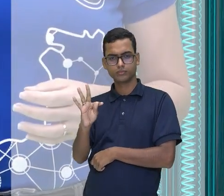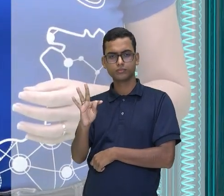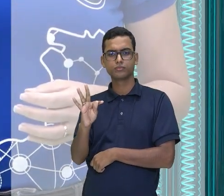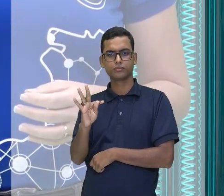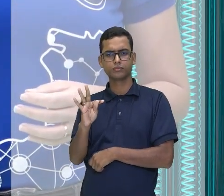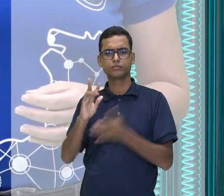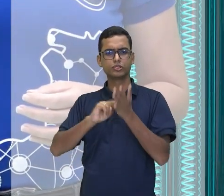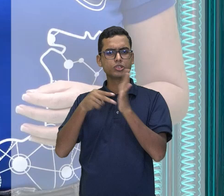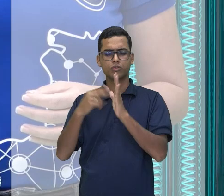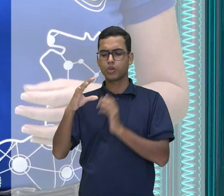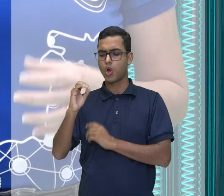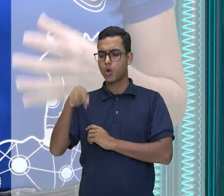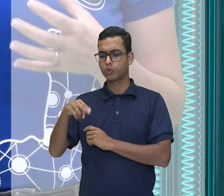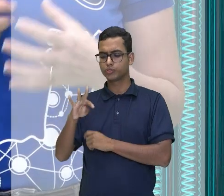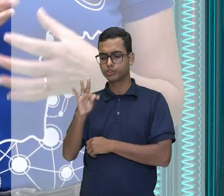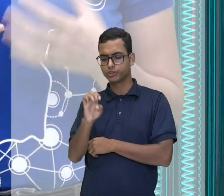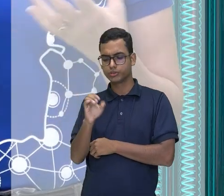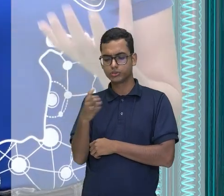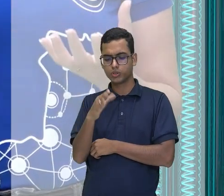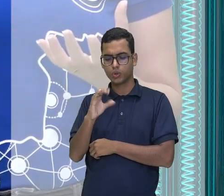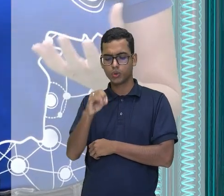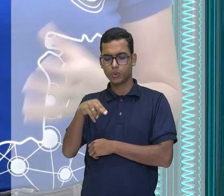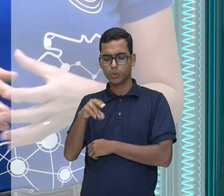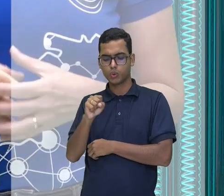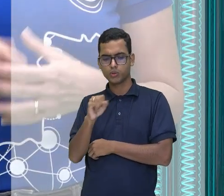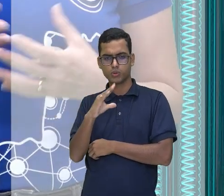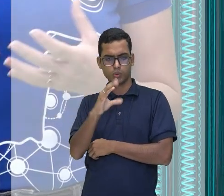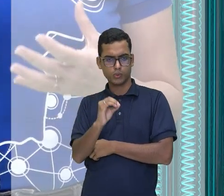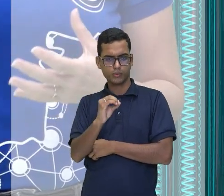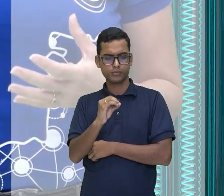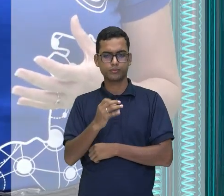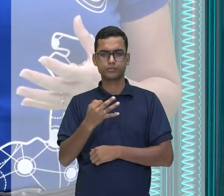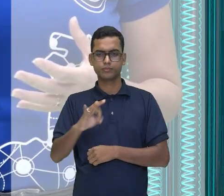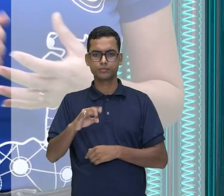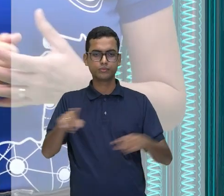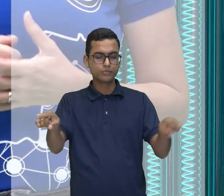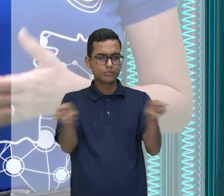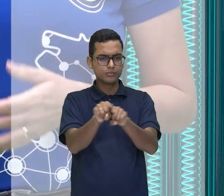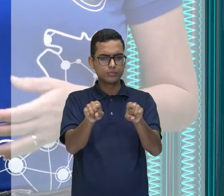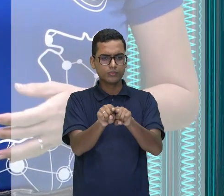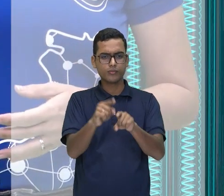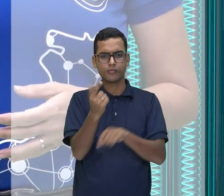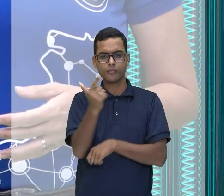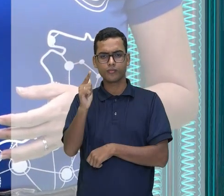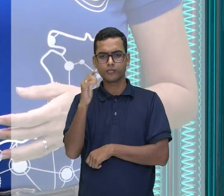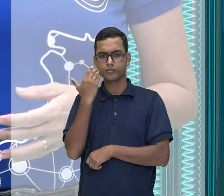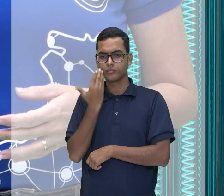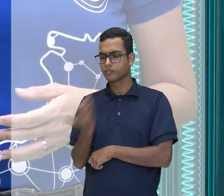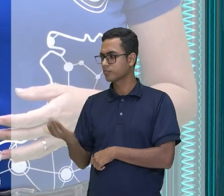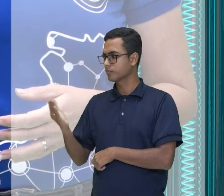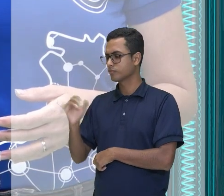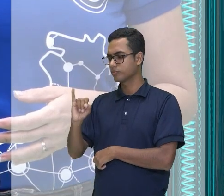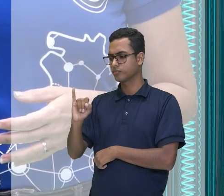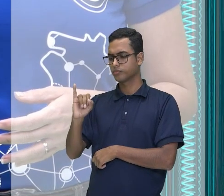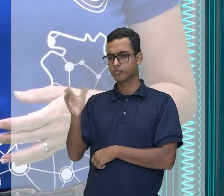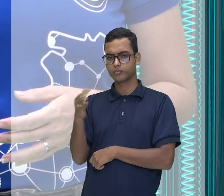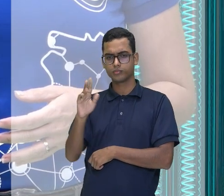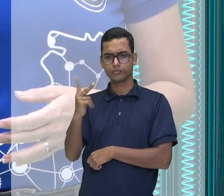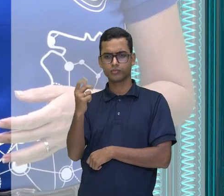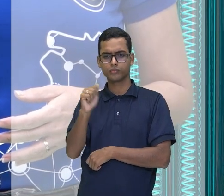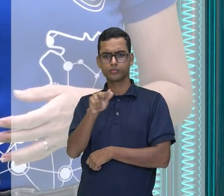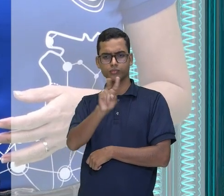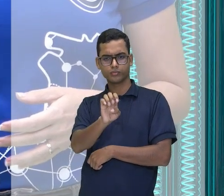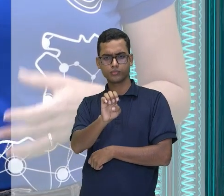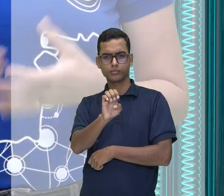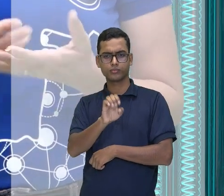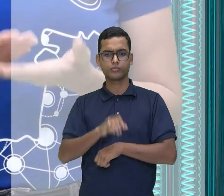principal. I have. Eu tenho, né? Alguns presentes para vocês. Então, este é o verbo principal. E o